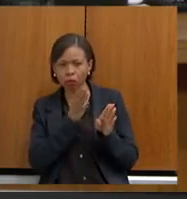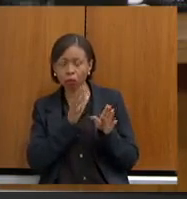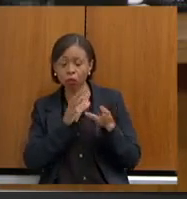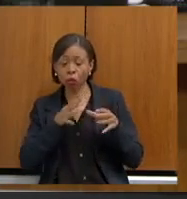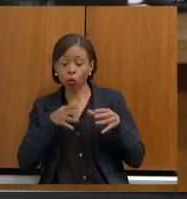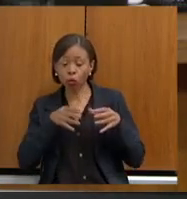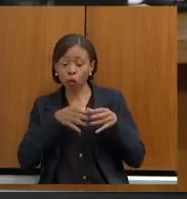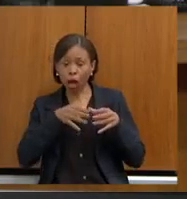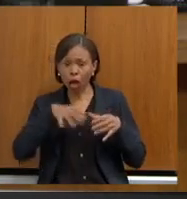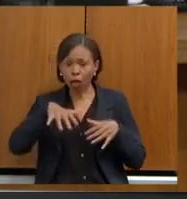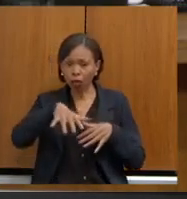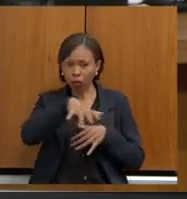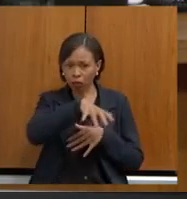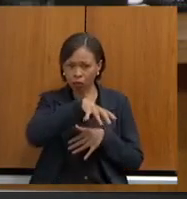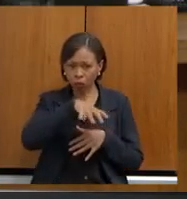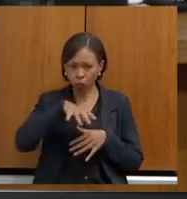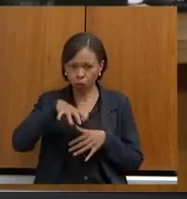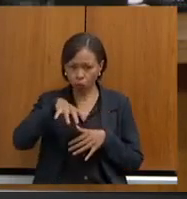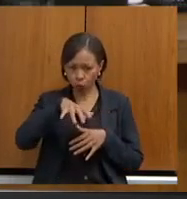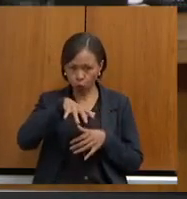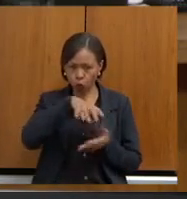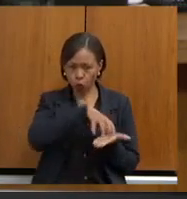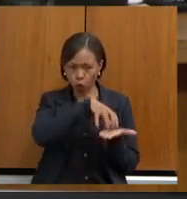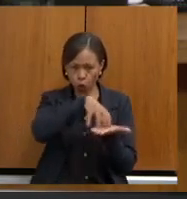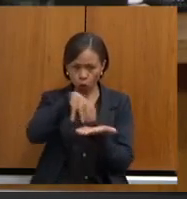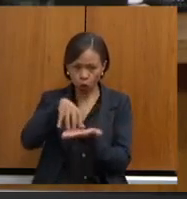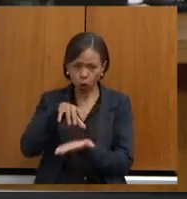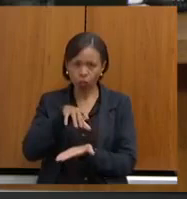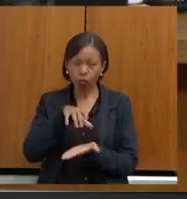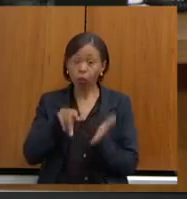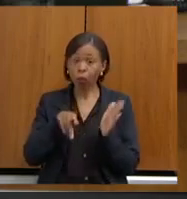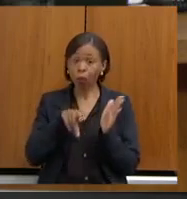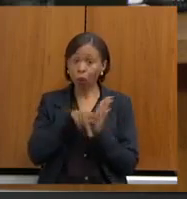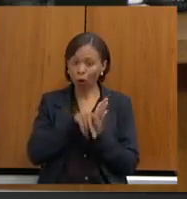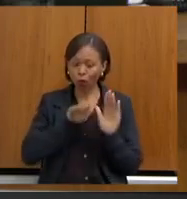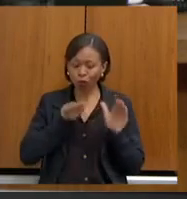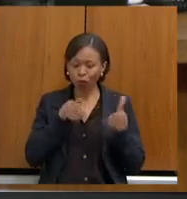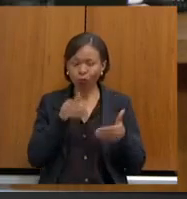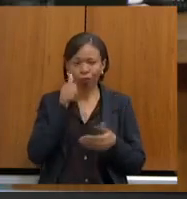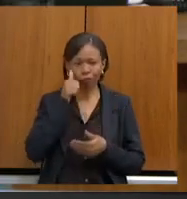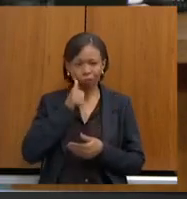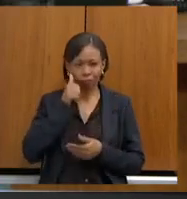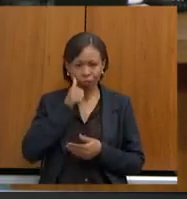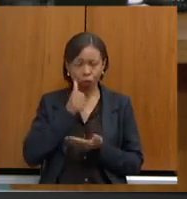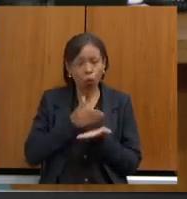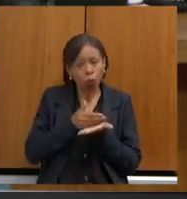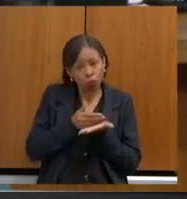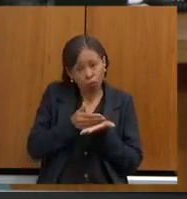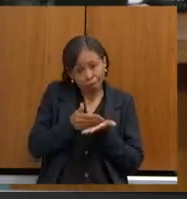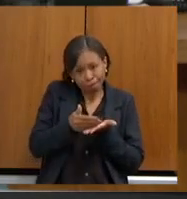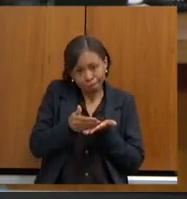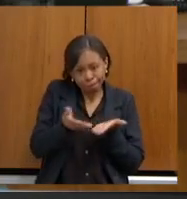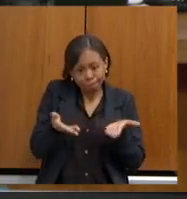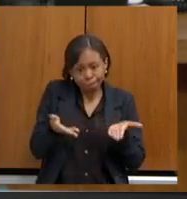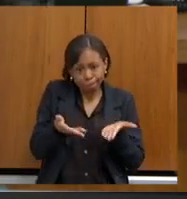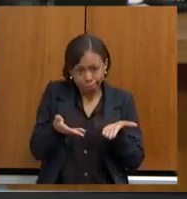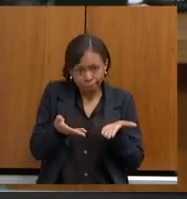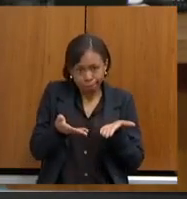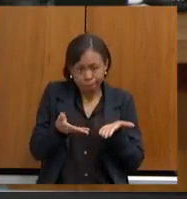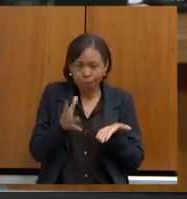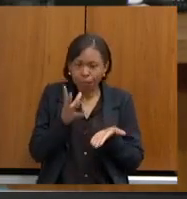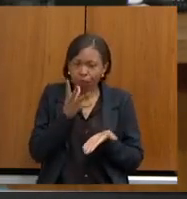mulheres as deams nós começamos agora então ele ainda demora um pouco para ser